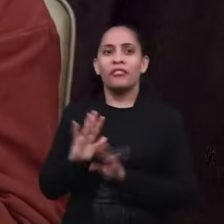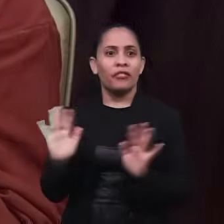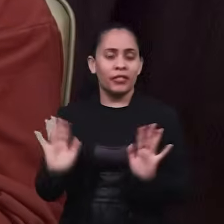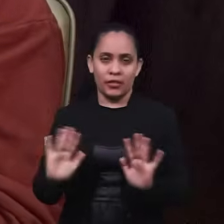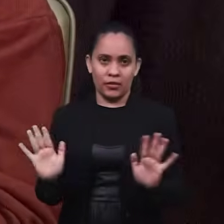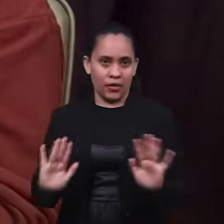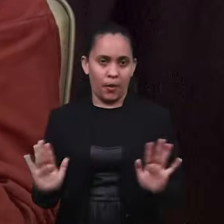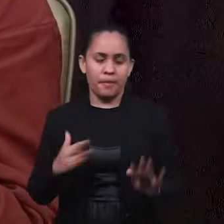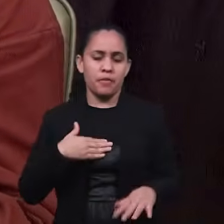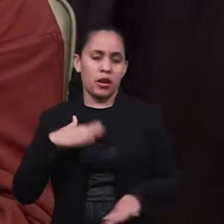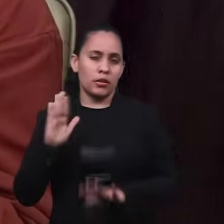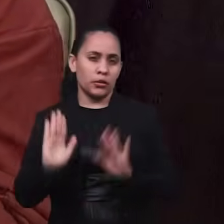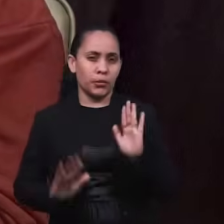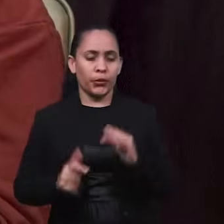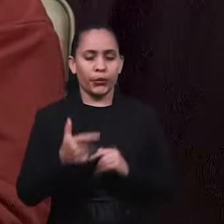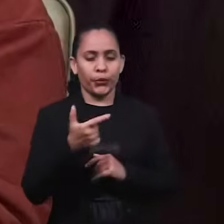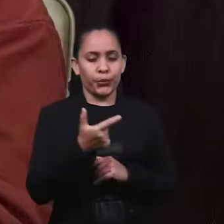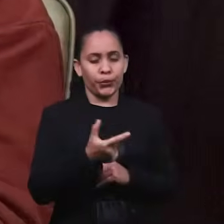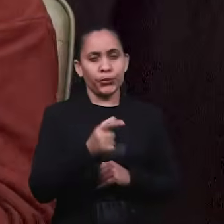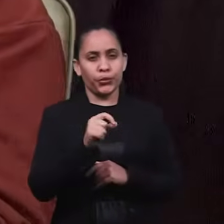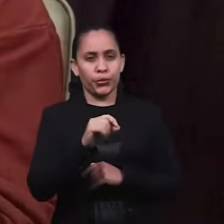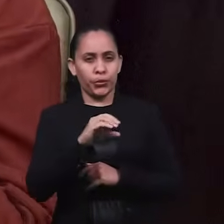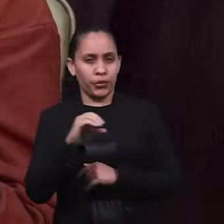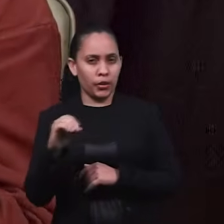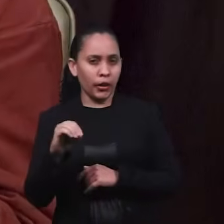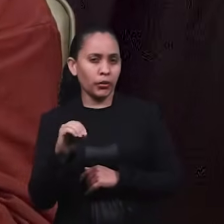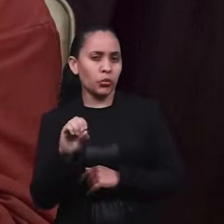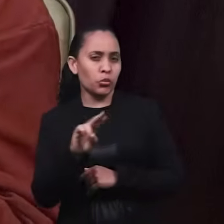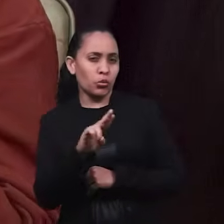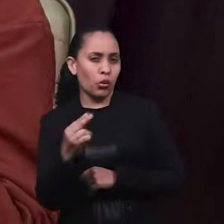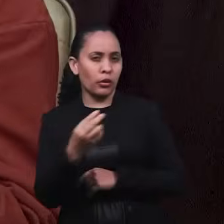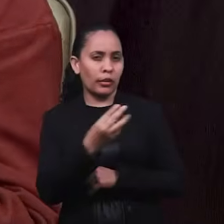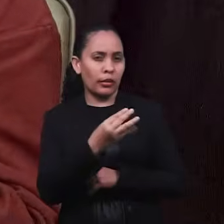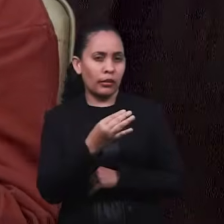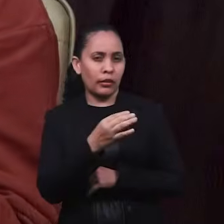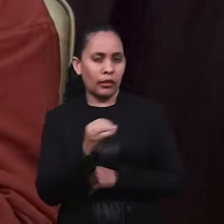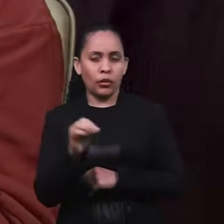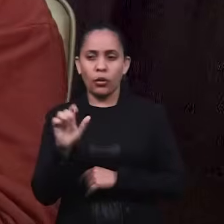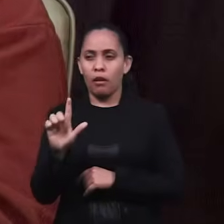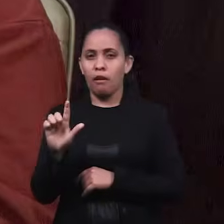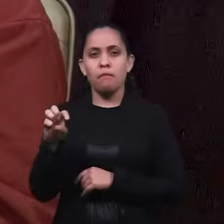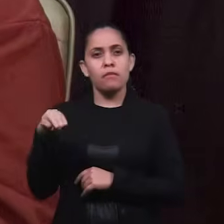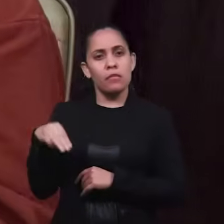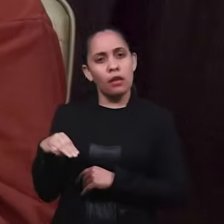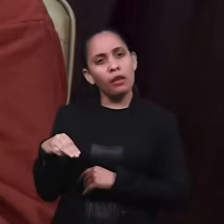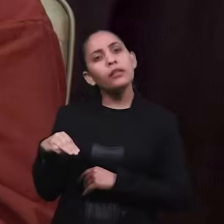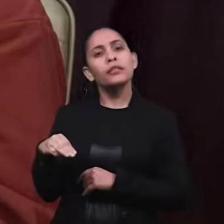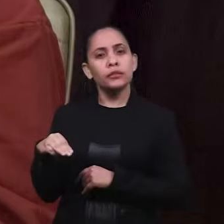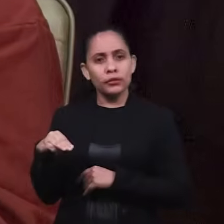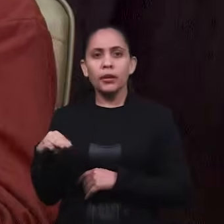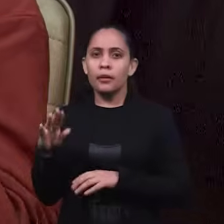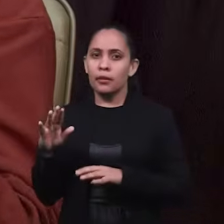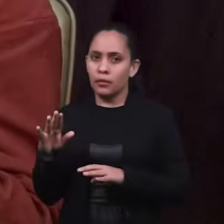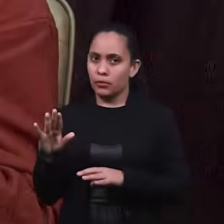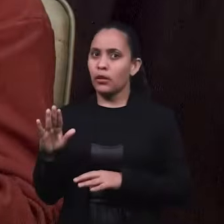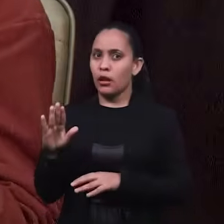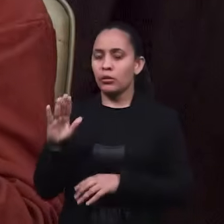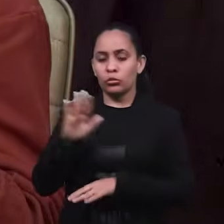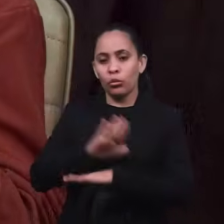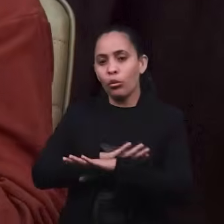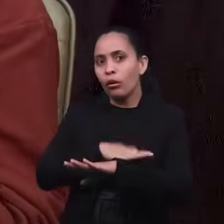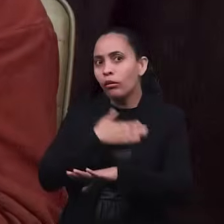uma indicação de 200 a 300 ml no máximo para aquela pessoa consumir do kombucha, para não